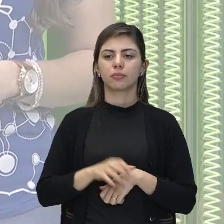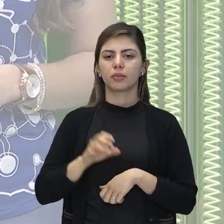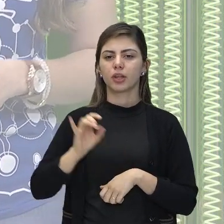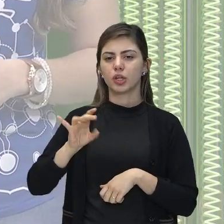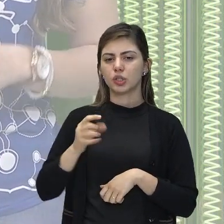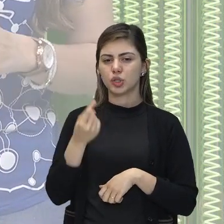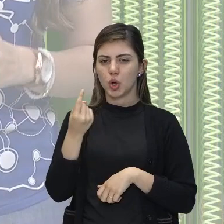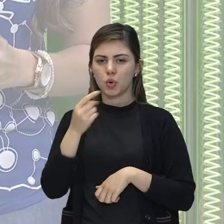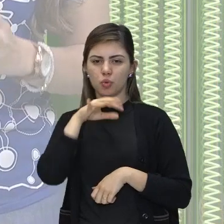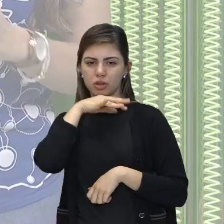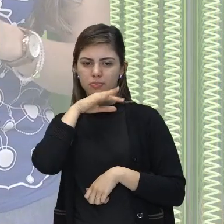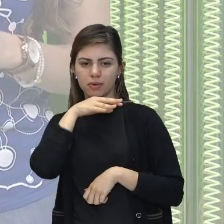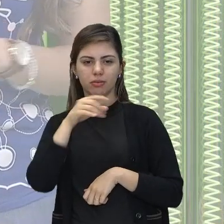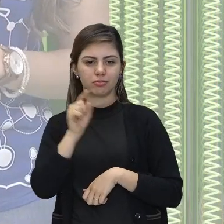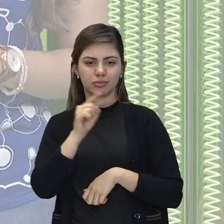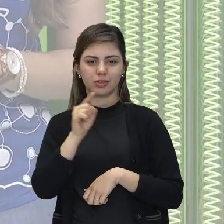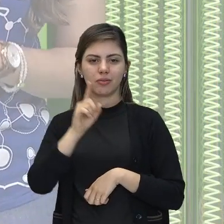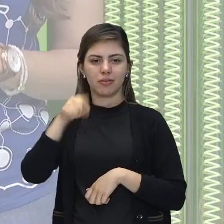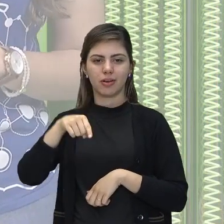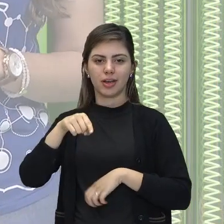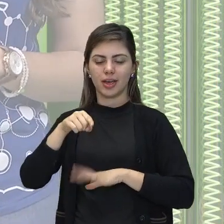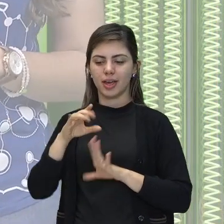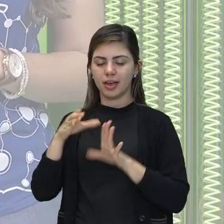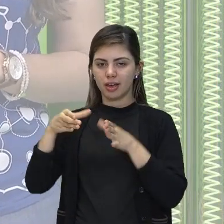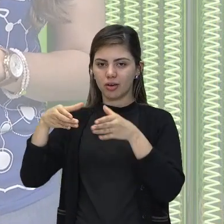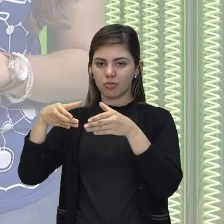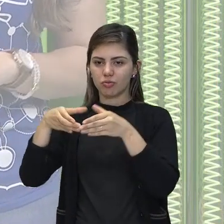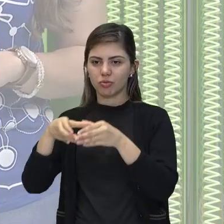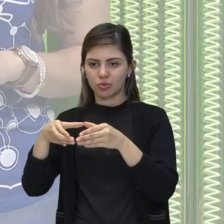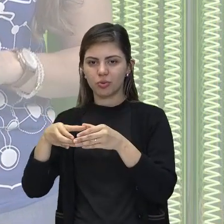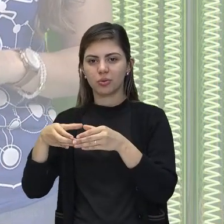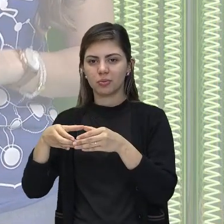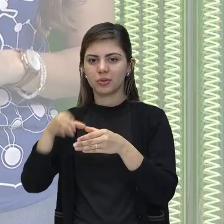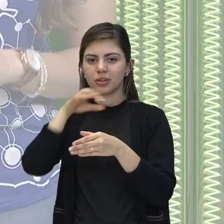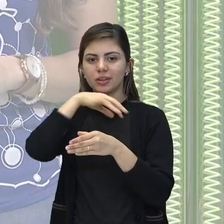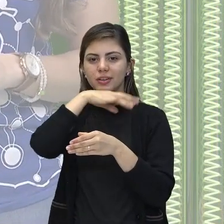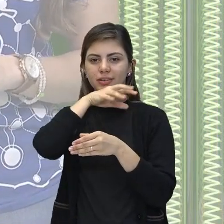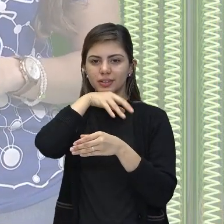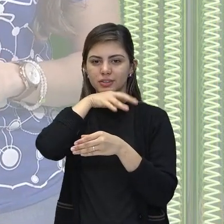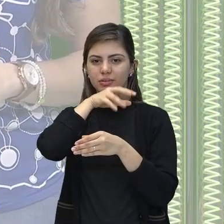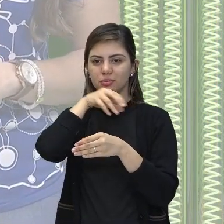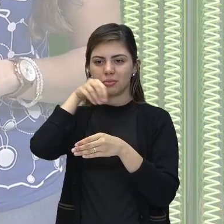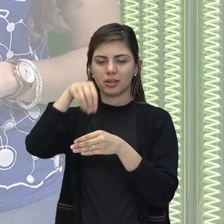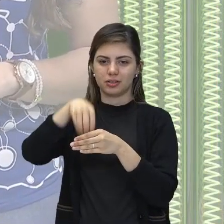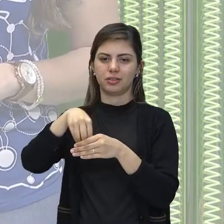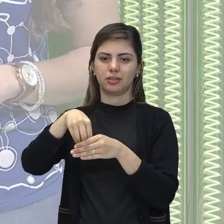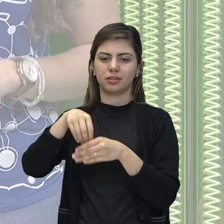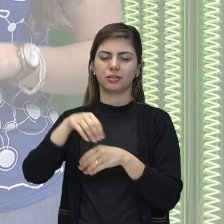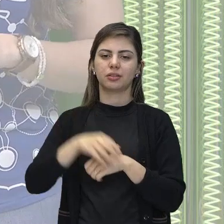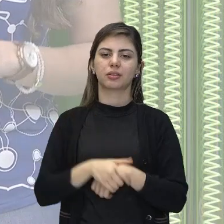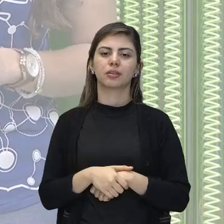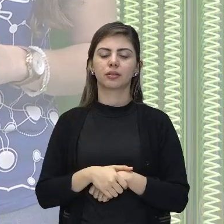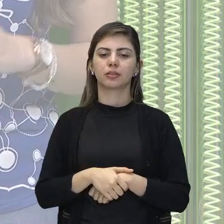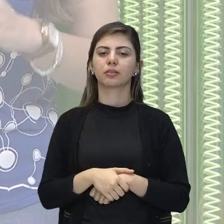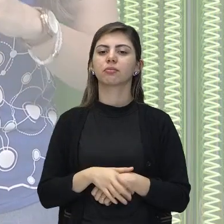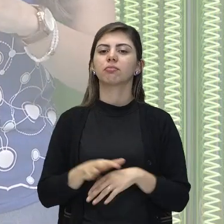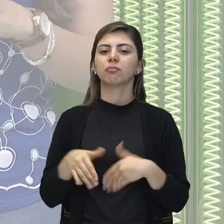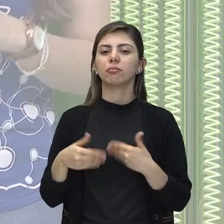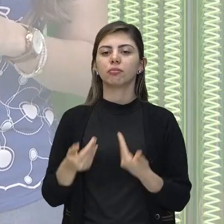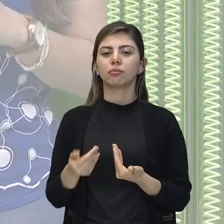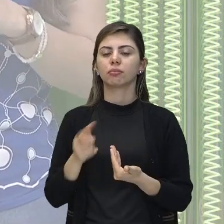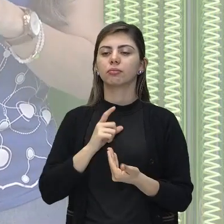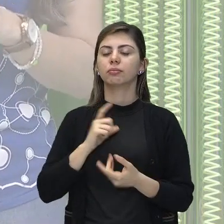único animal, e sim uma colônia de indivíduos, né? A principal diferença é essa. Aqui nós